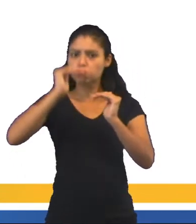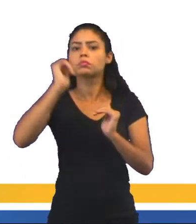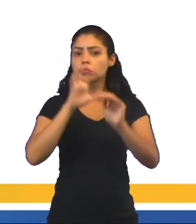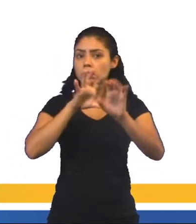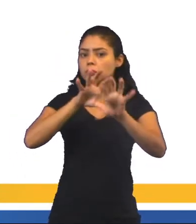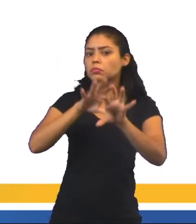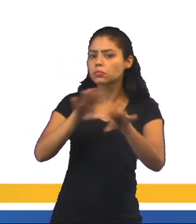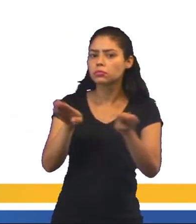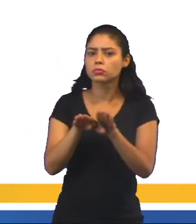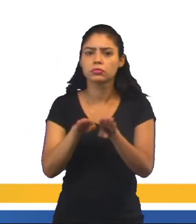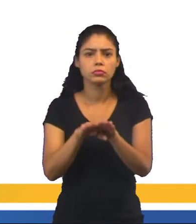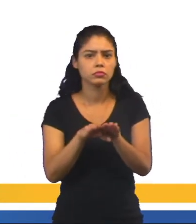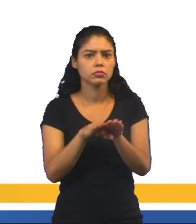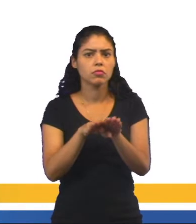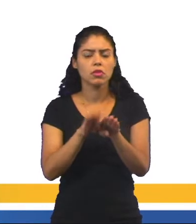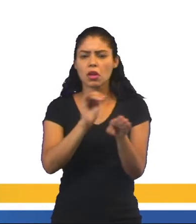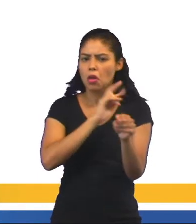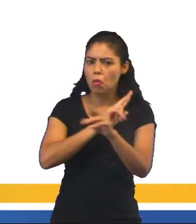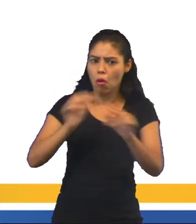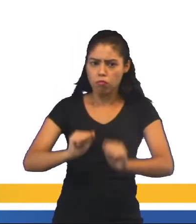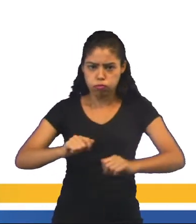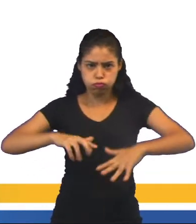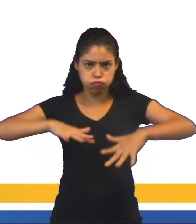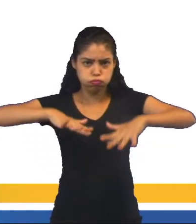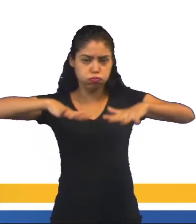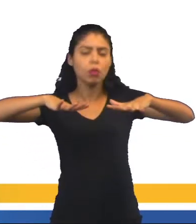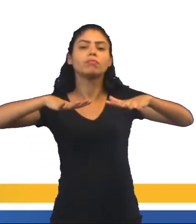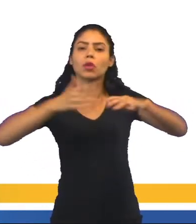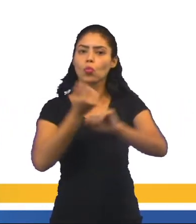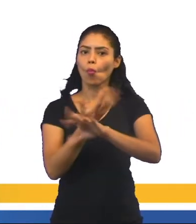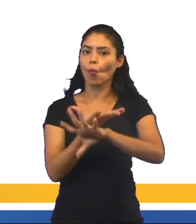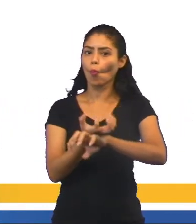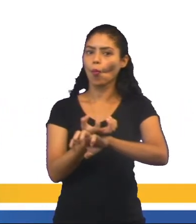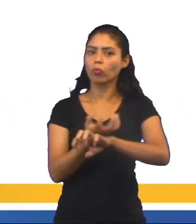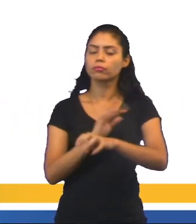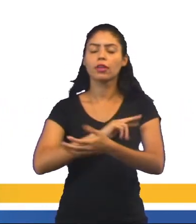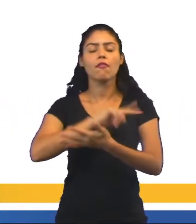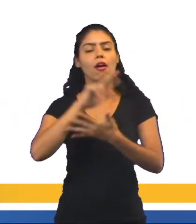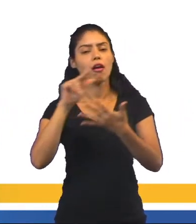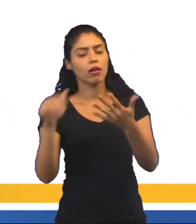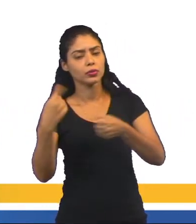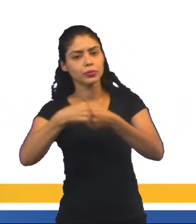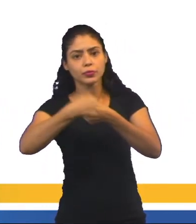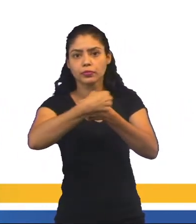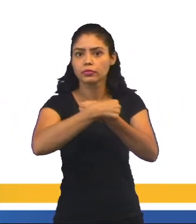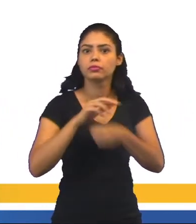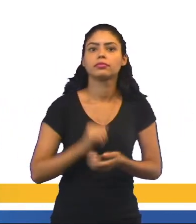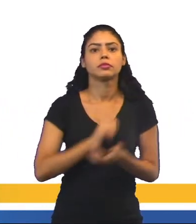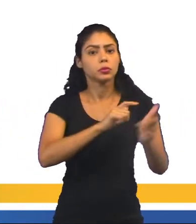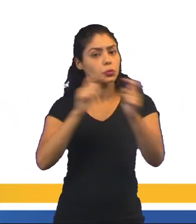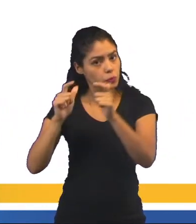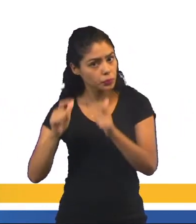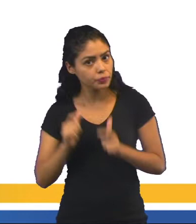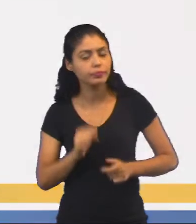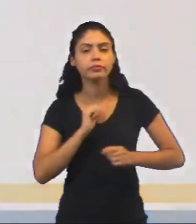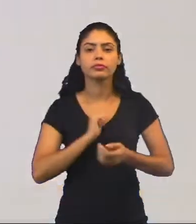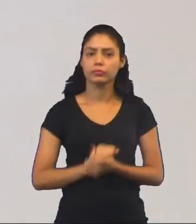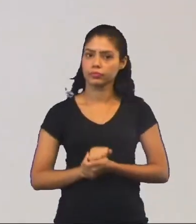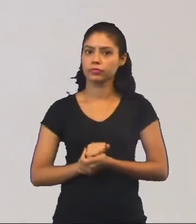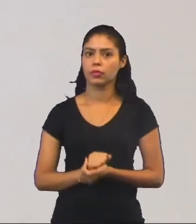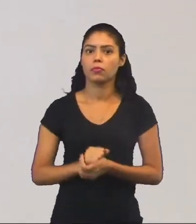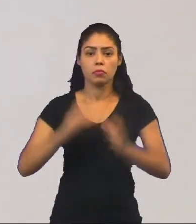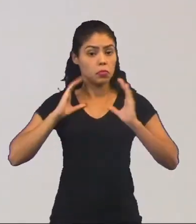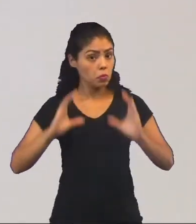sendo assim, não se inundam, mantendo-se seca. Então, em vários municípios tem aquelas áreas que